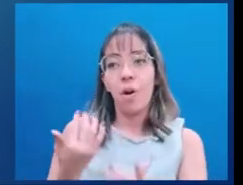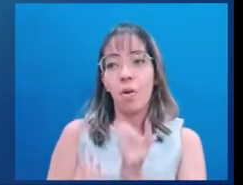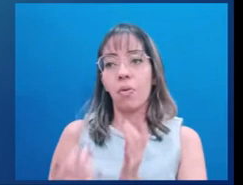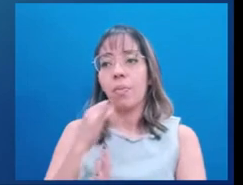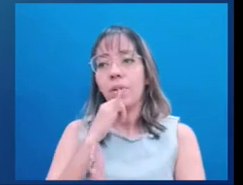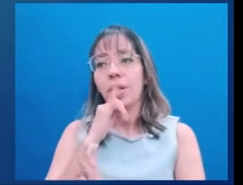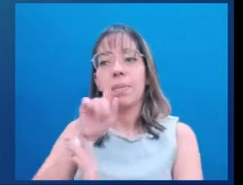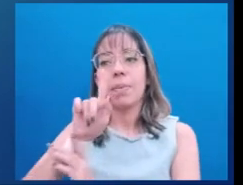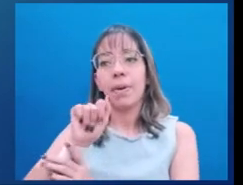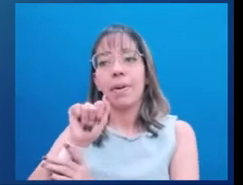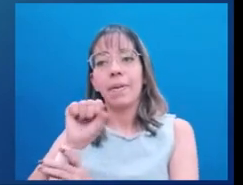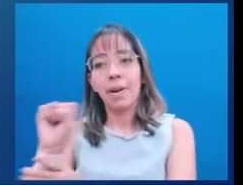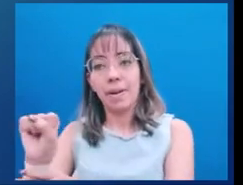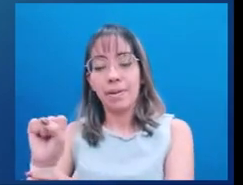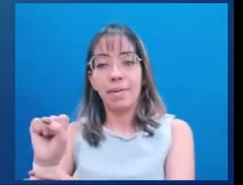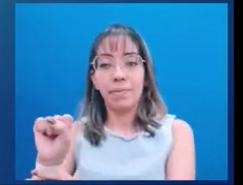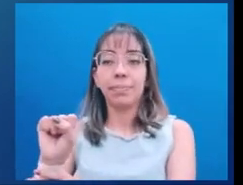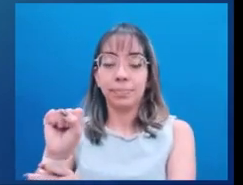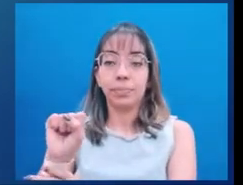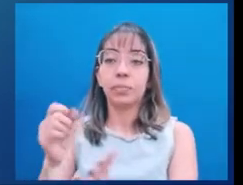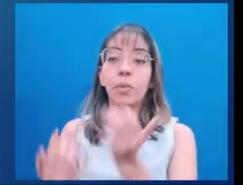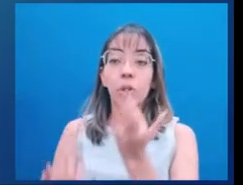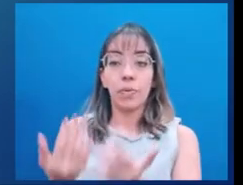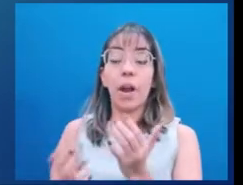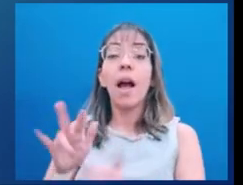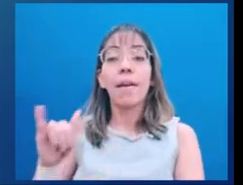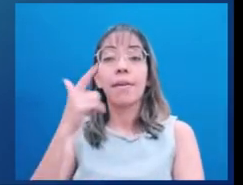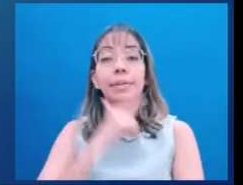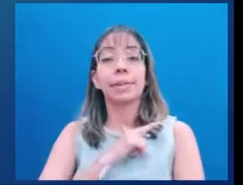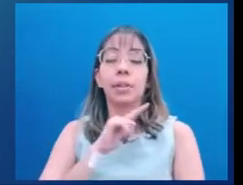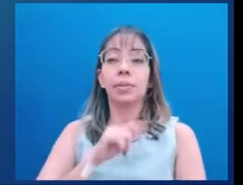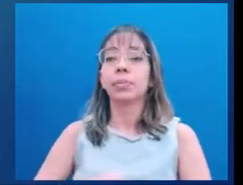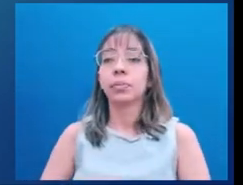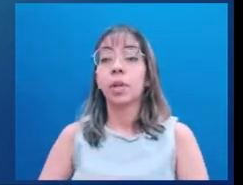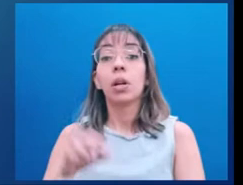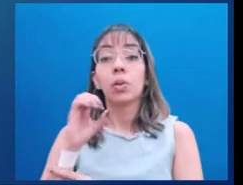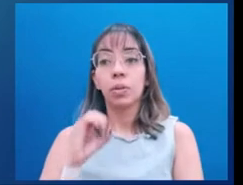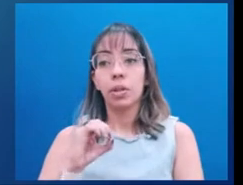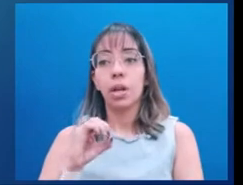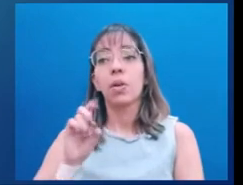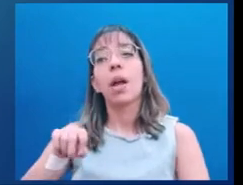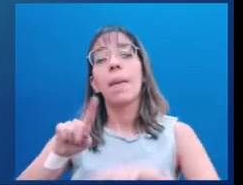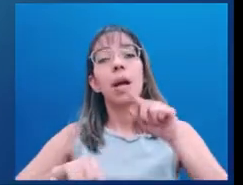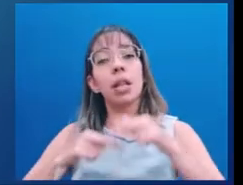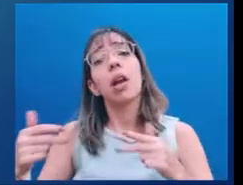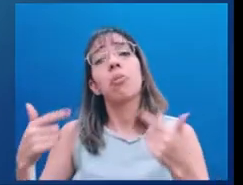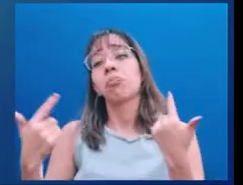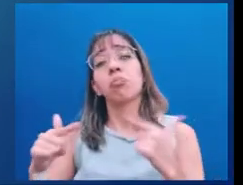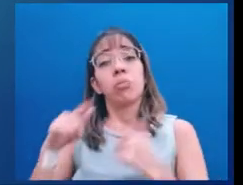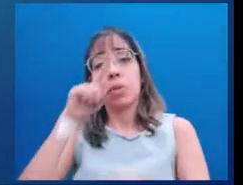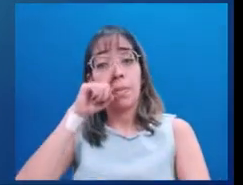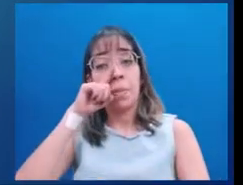amônio, fenantreno, por exemplo. E quando a substância vai ter a escala 0, são materiais considerados aí